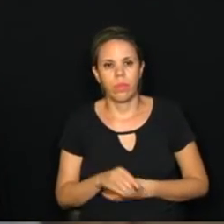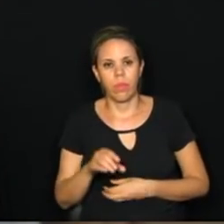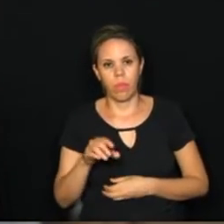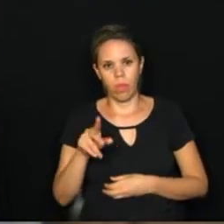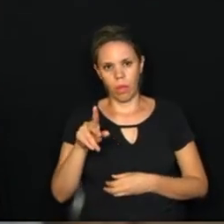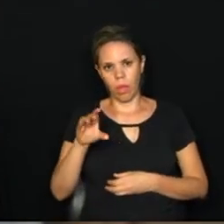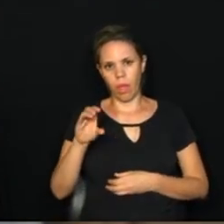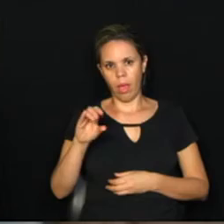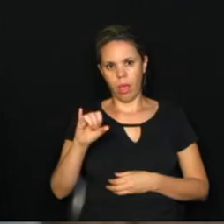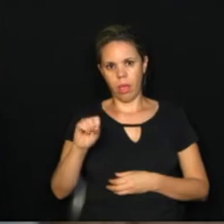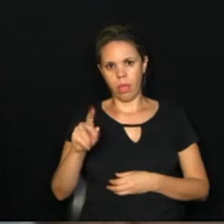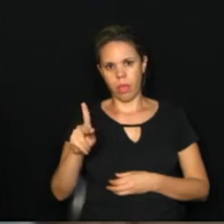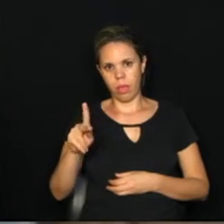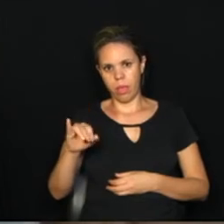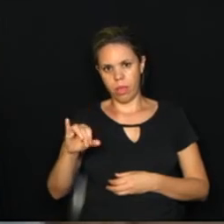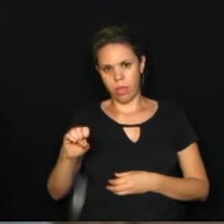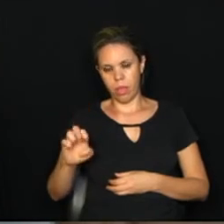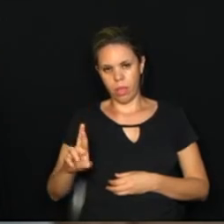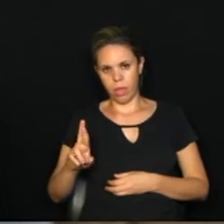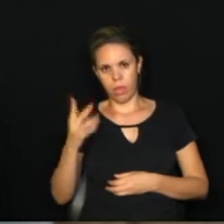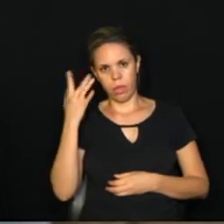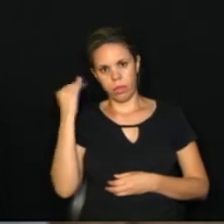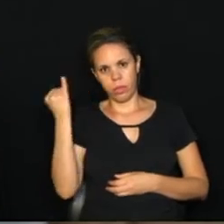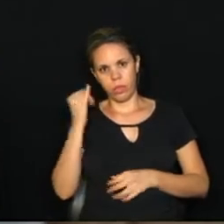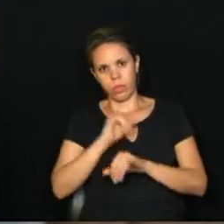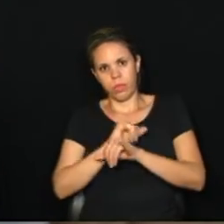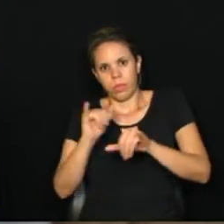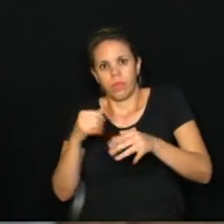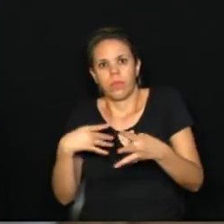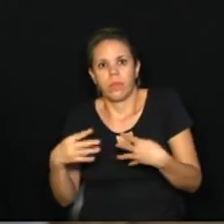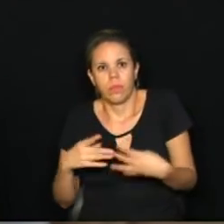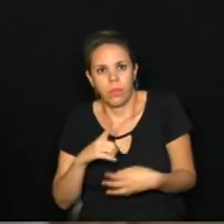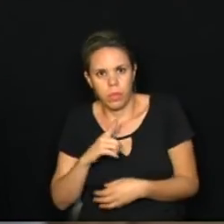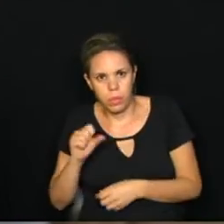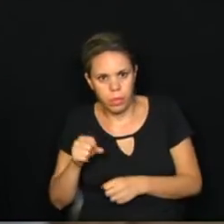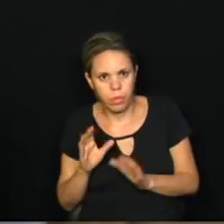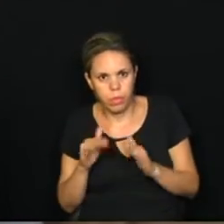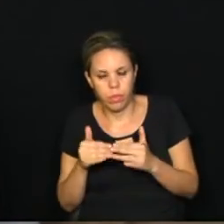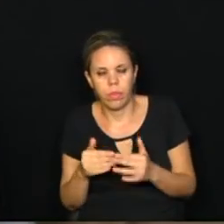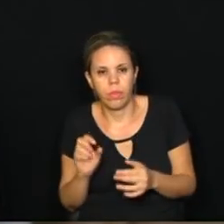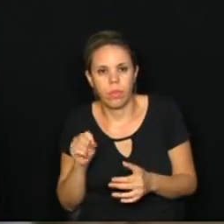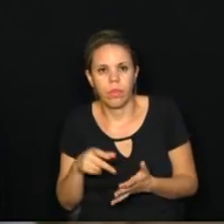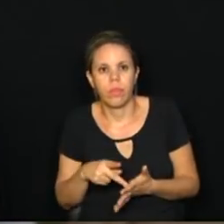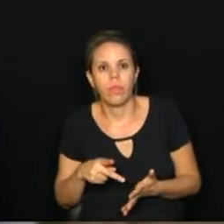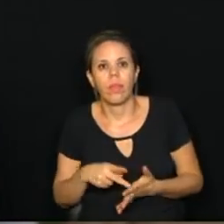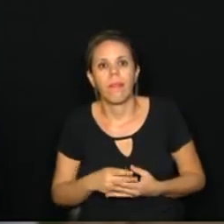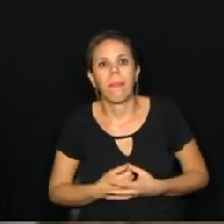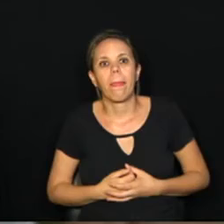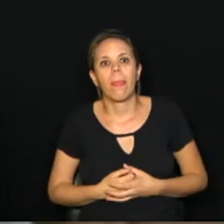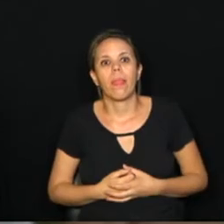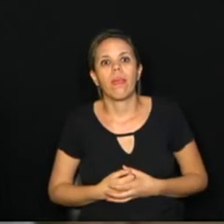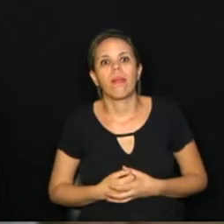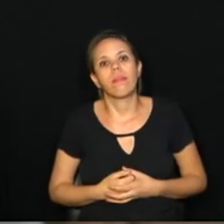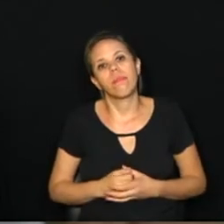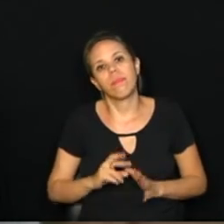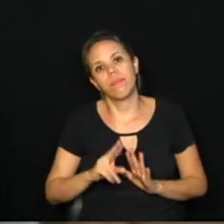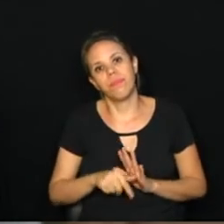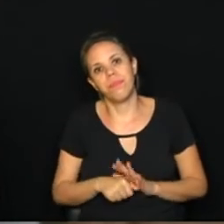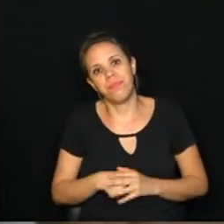queria perguntar, assim, acho importante essa campanha, Barão Geraldo tem sido foco exatamente, né, de